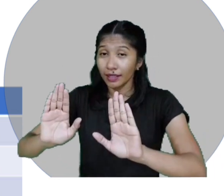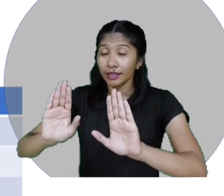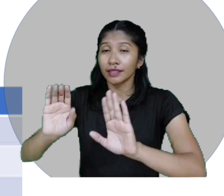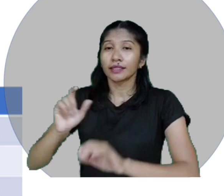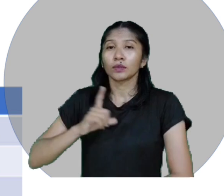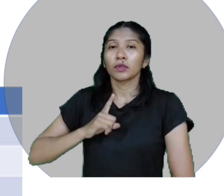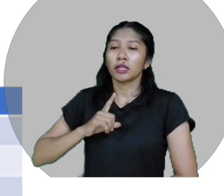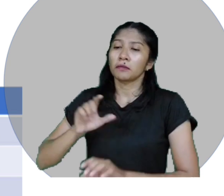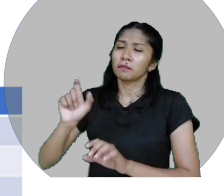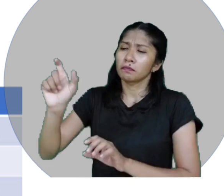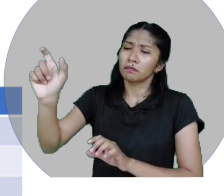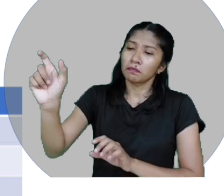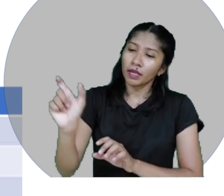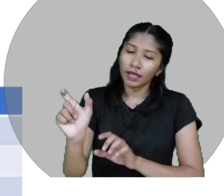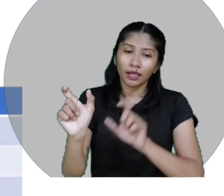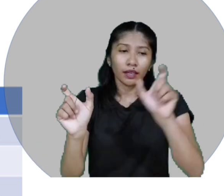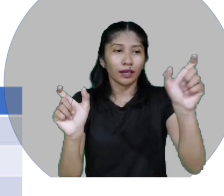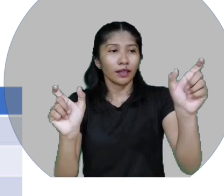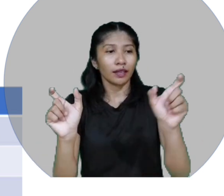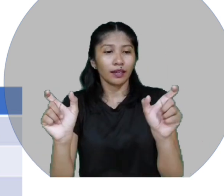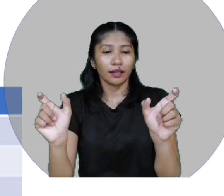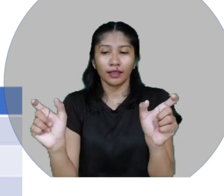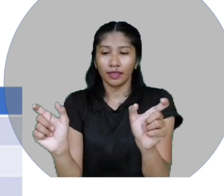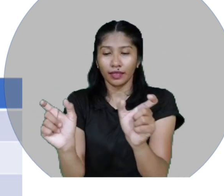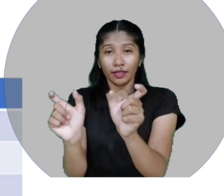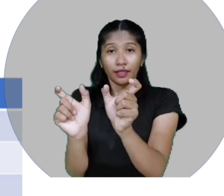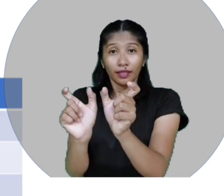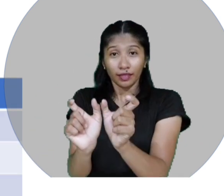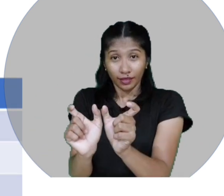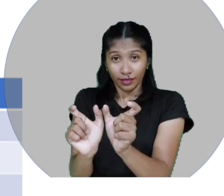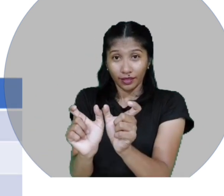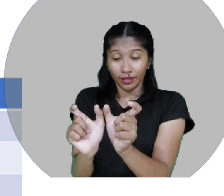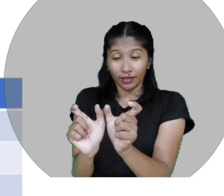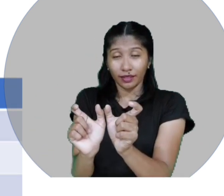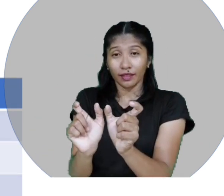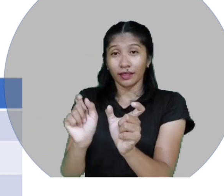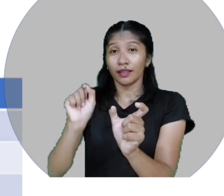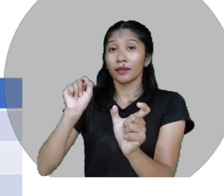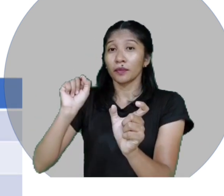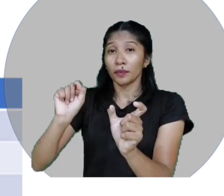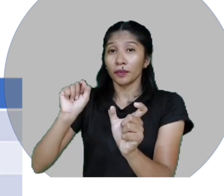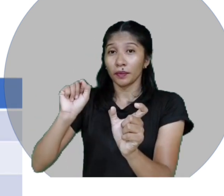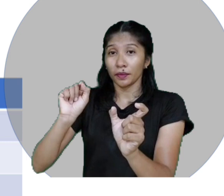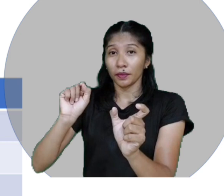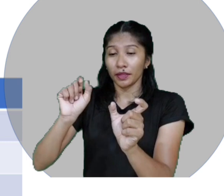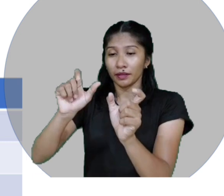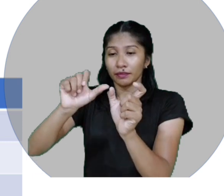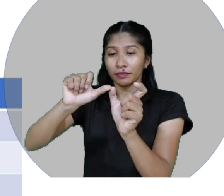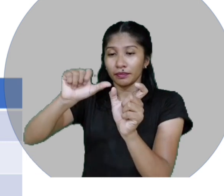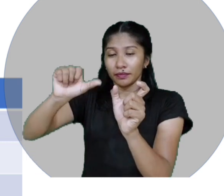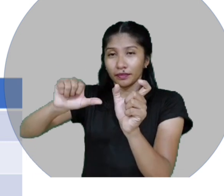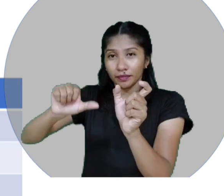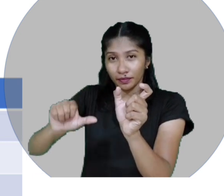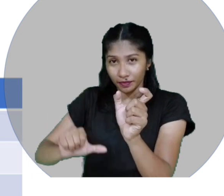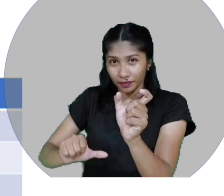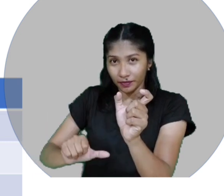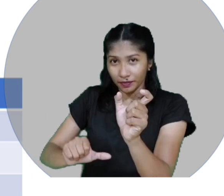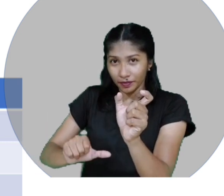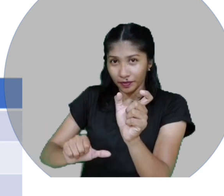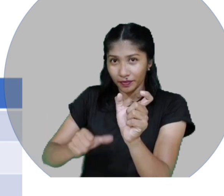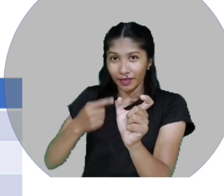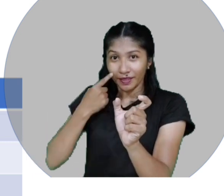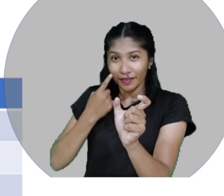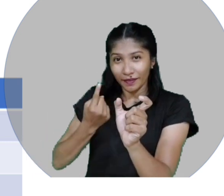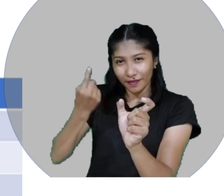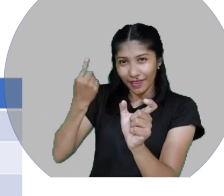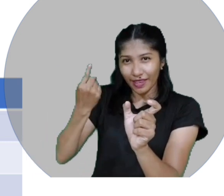duas palavras, teremos a seguinte declinação: res publica.